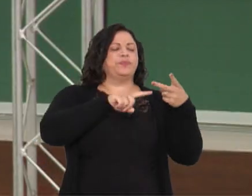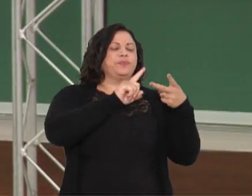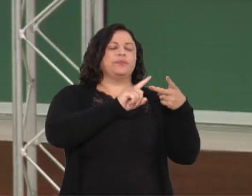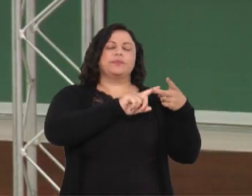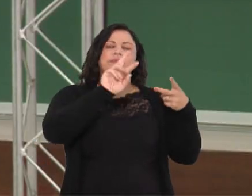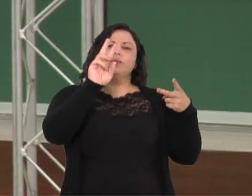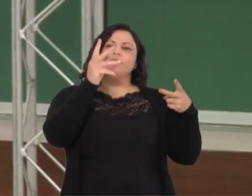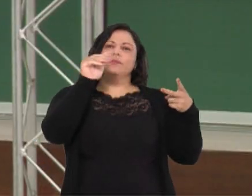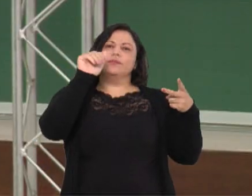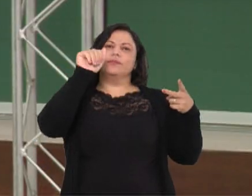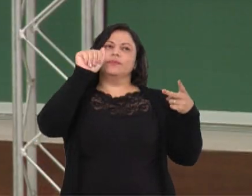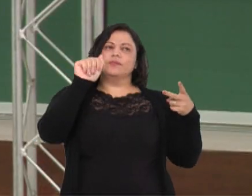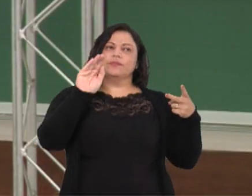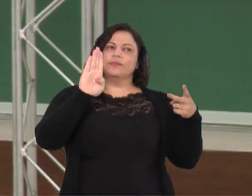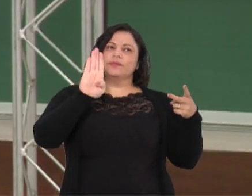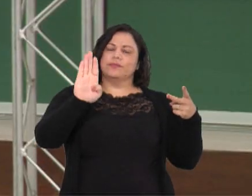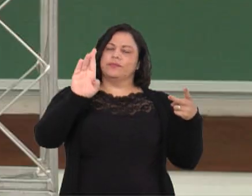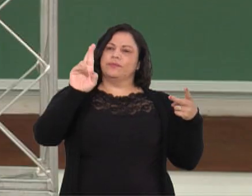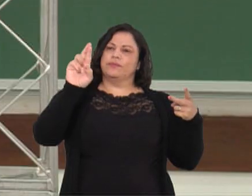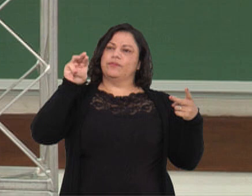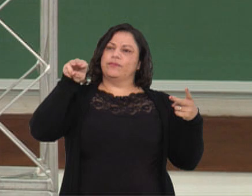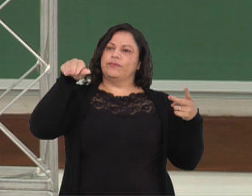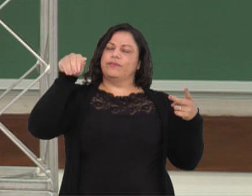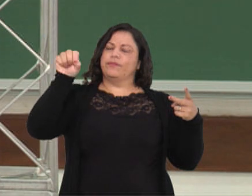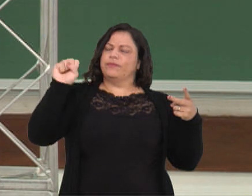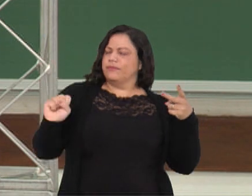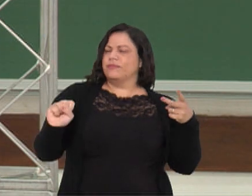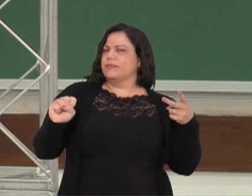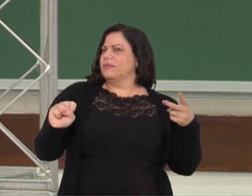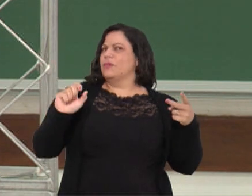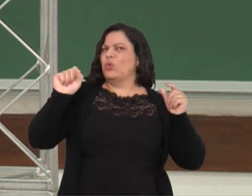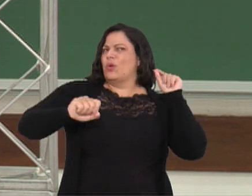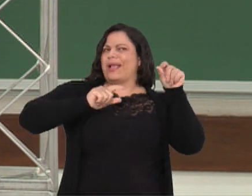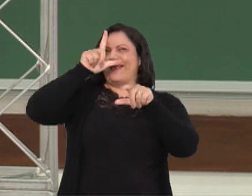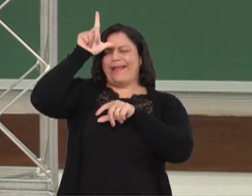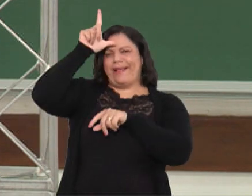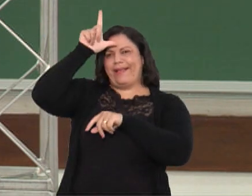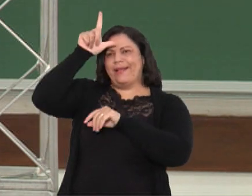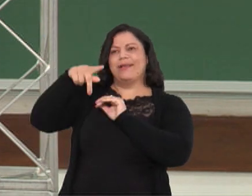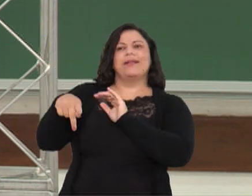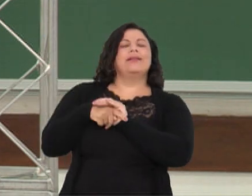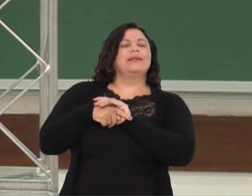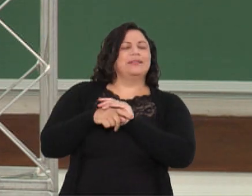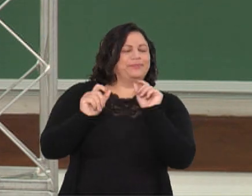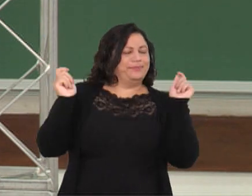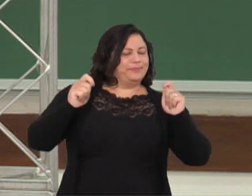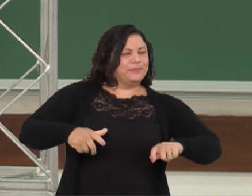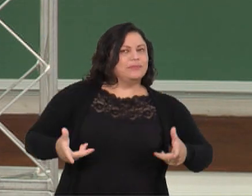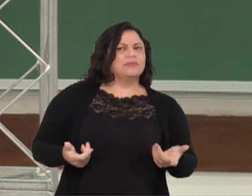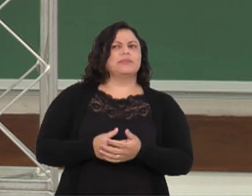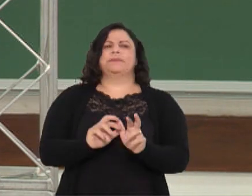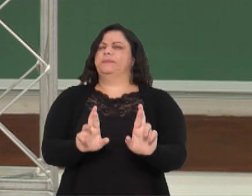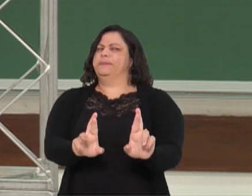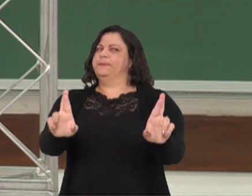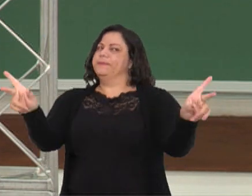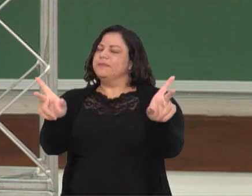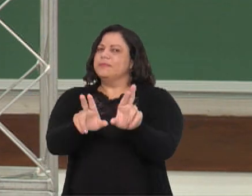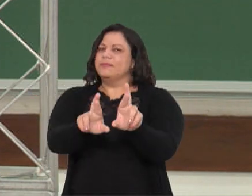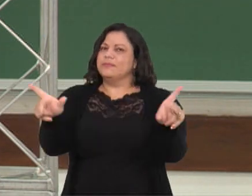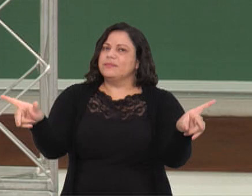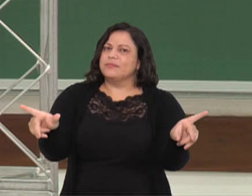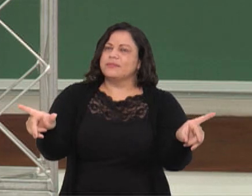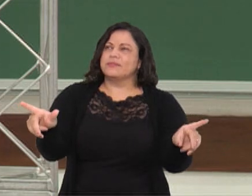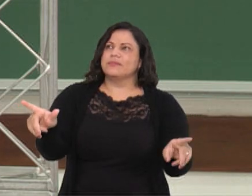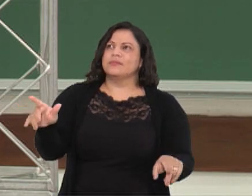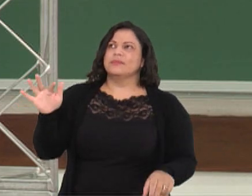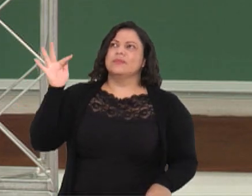Habermas também é alemão aqui. E o Habermas, o que ele faz? Ele faz algo diferente. Ele tem mais uma